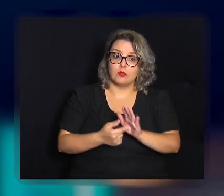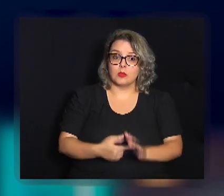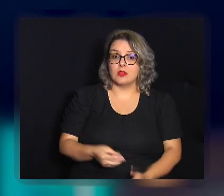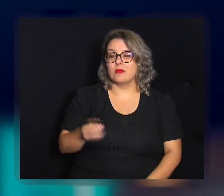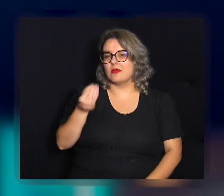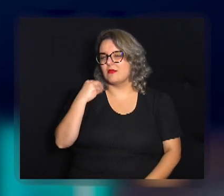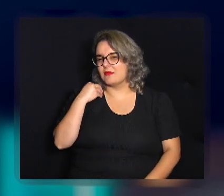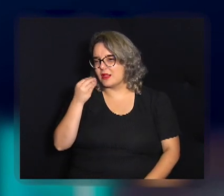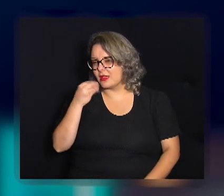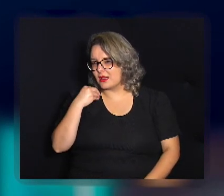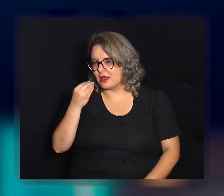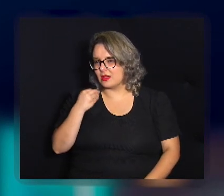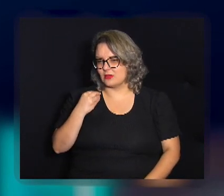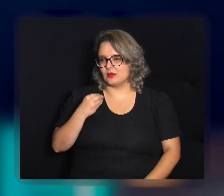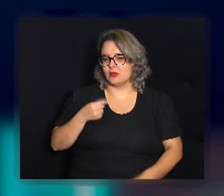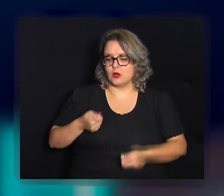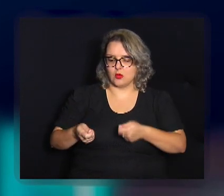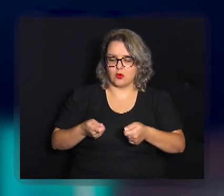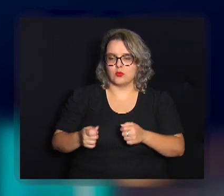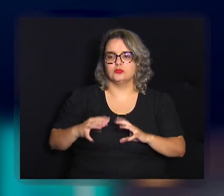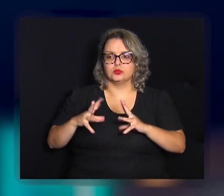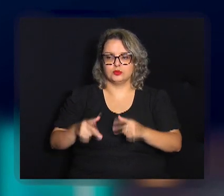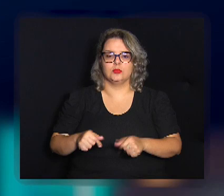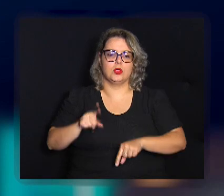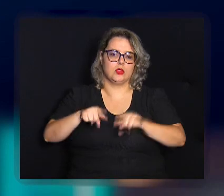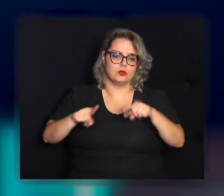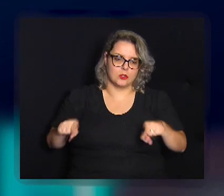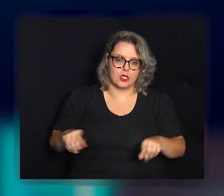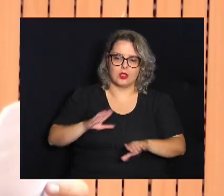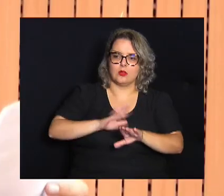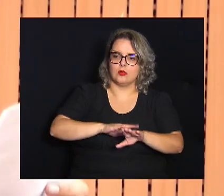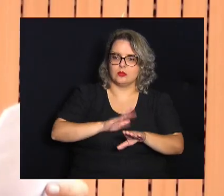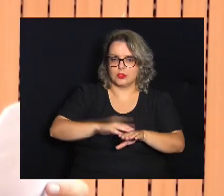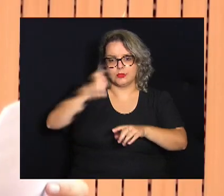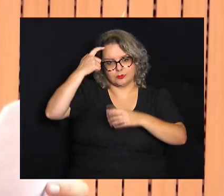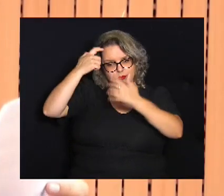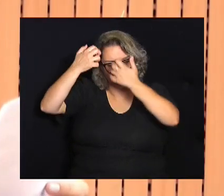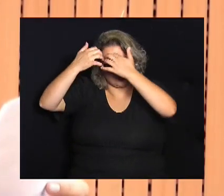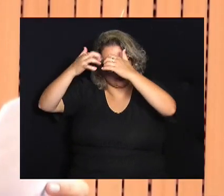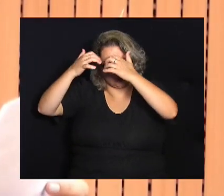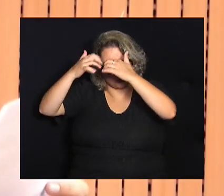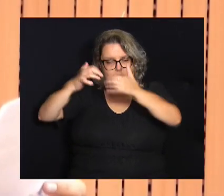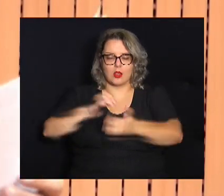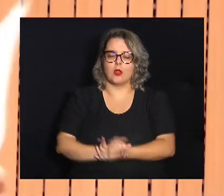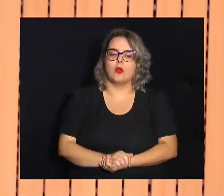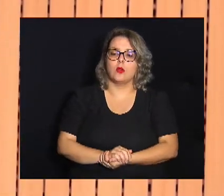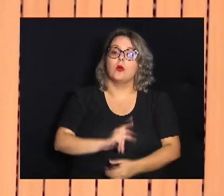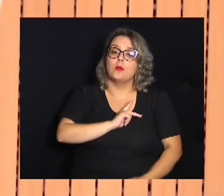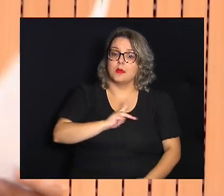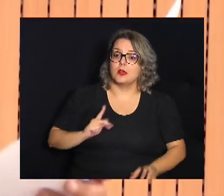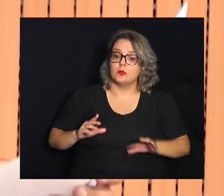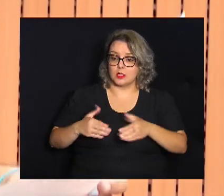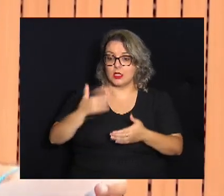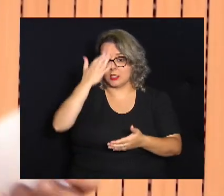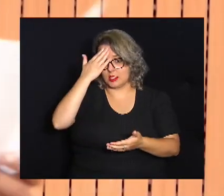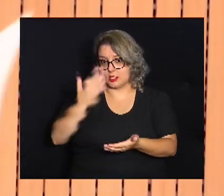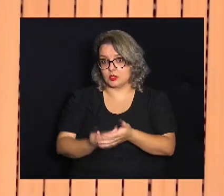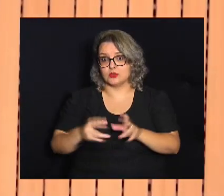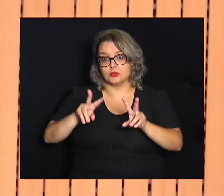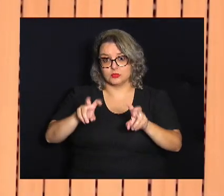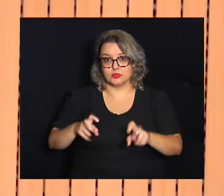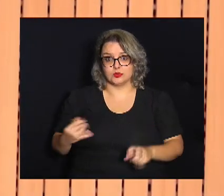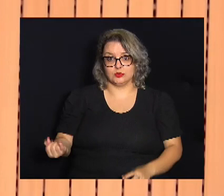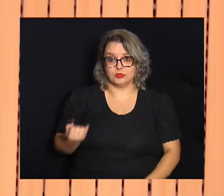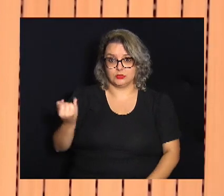enfraquece o autocontrole e altera a função cerebral. O presidente da comissão acredita que o tema debatido é de